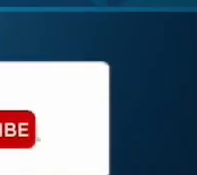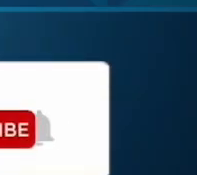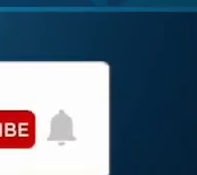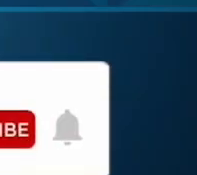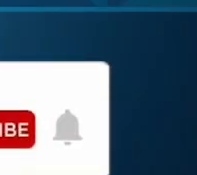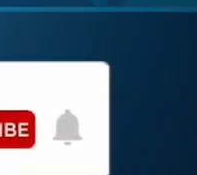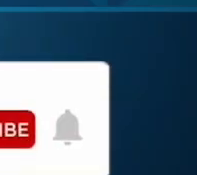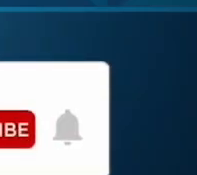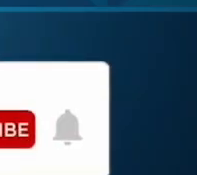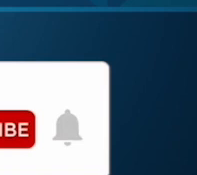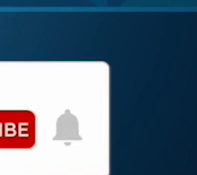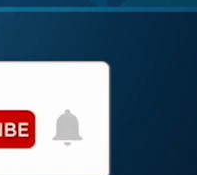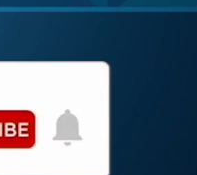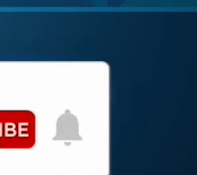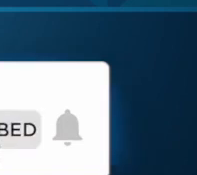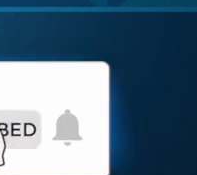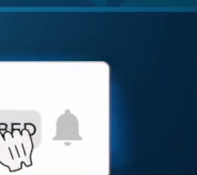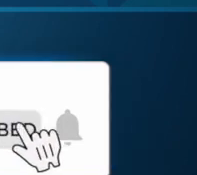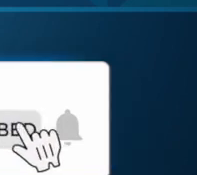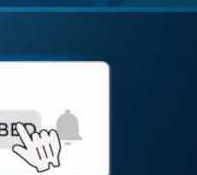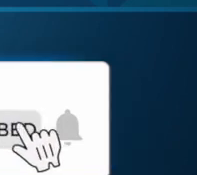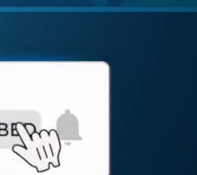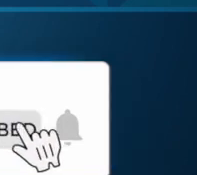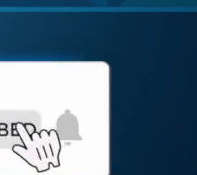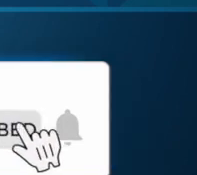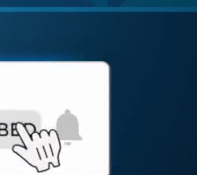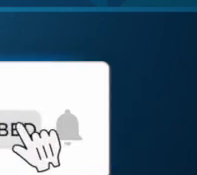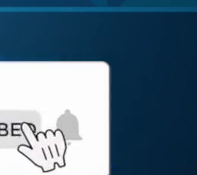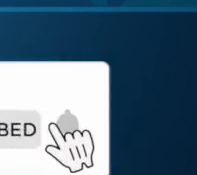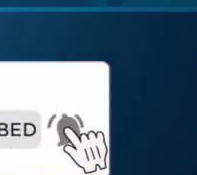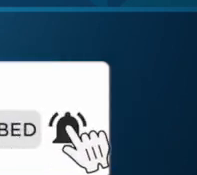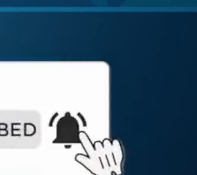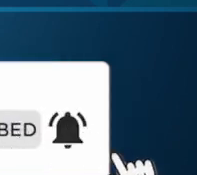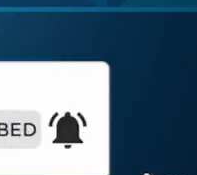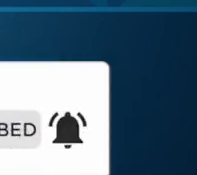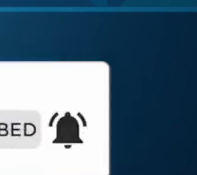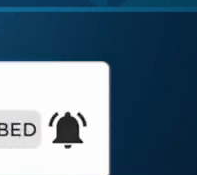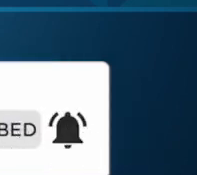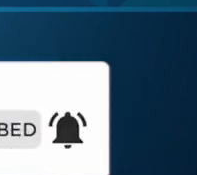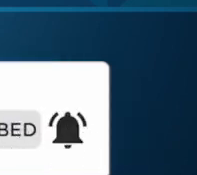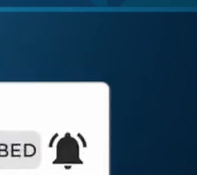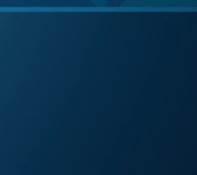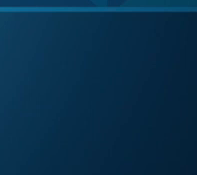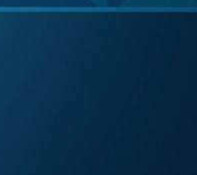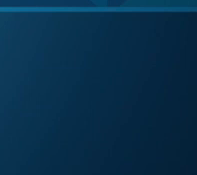no atuais keta haluha inscreva e ha canal RTTL hanehang butão